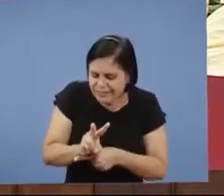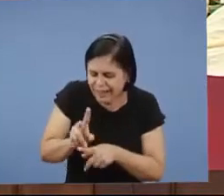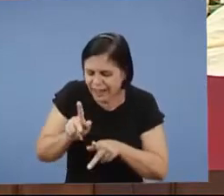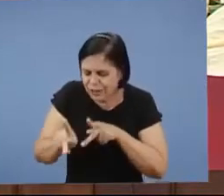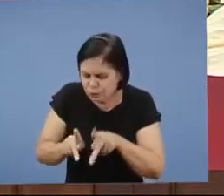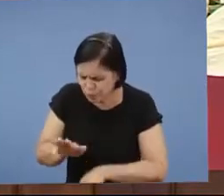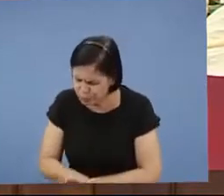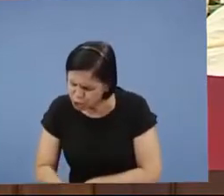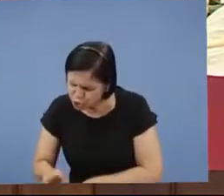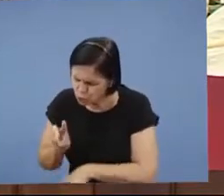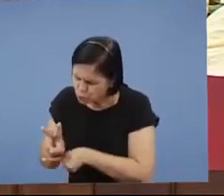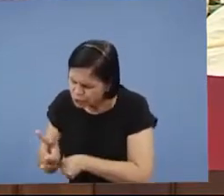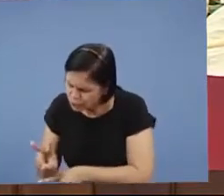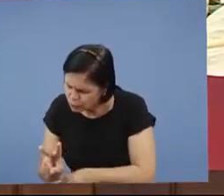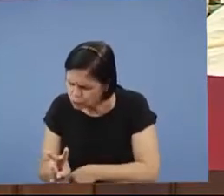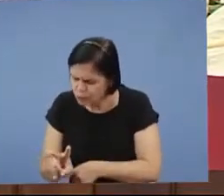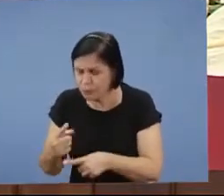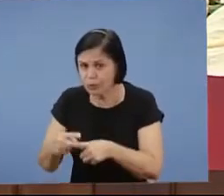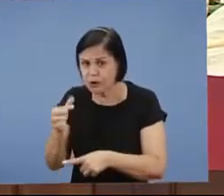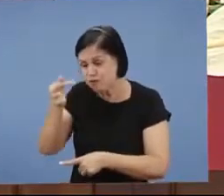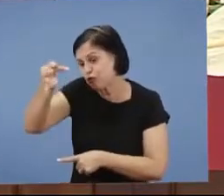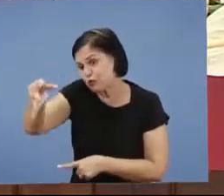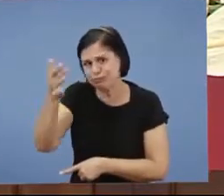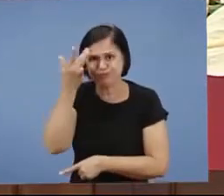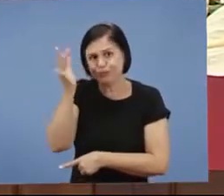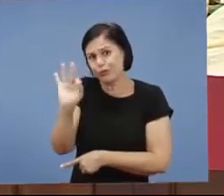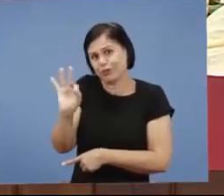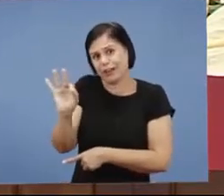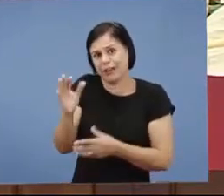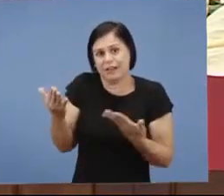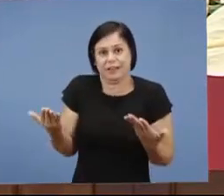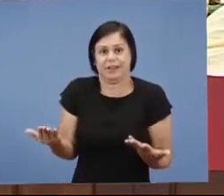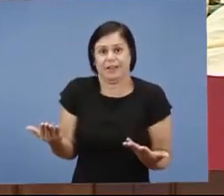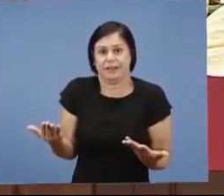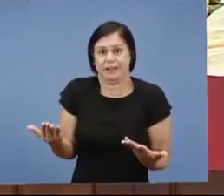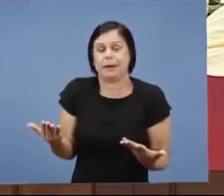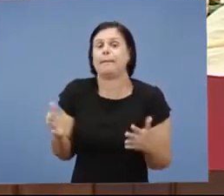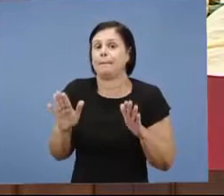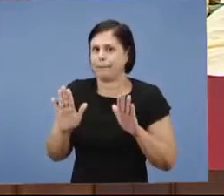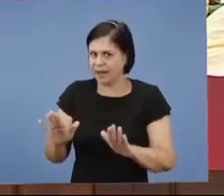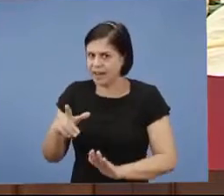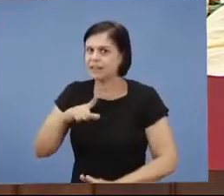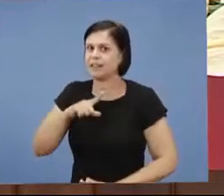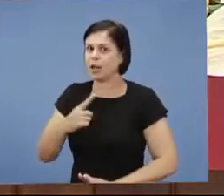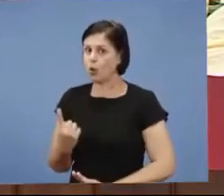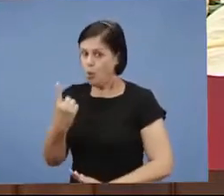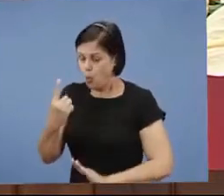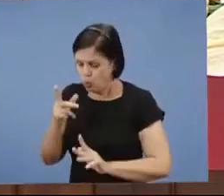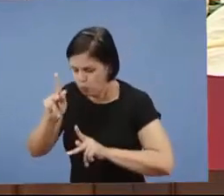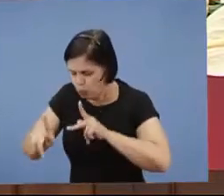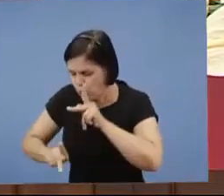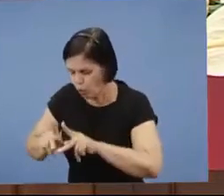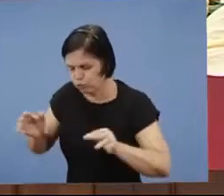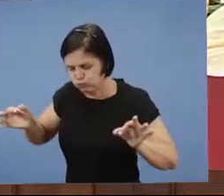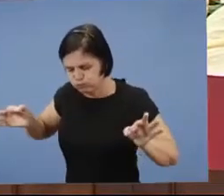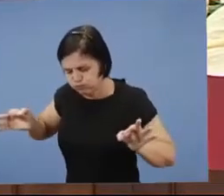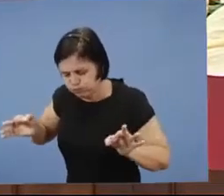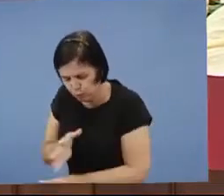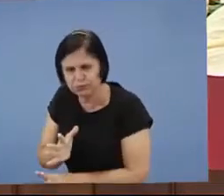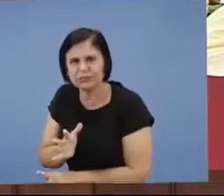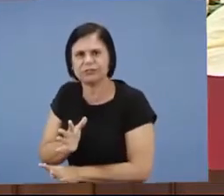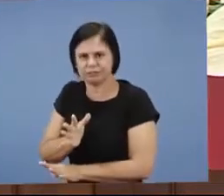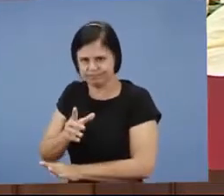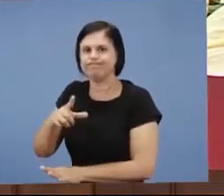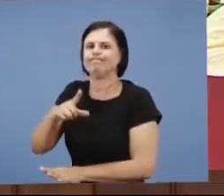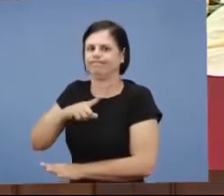tenra infância. Não sabemos o amanhã, mas haverá uma igreja, haverá um povo